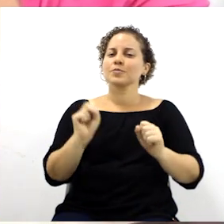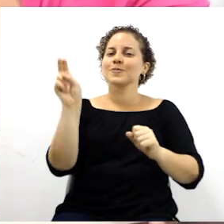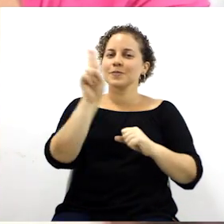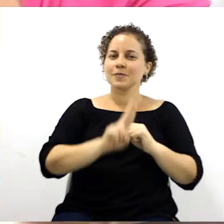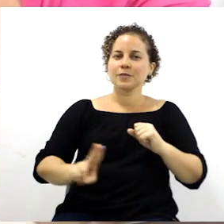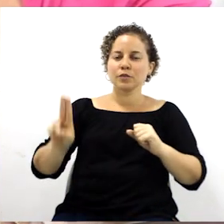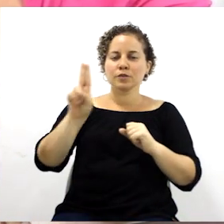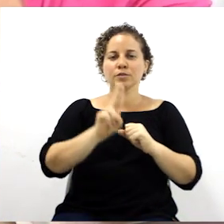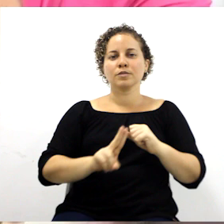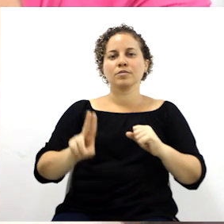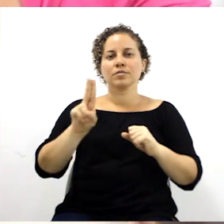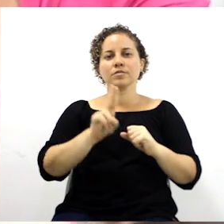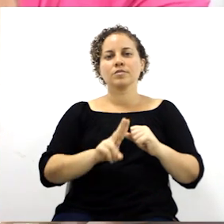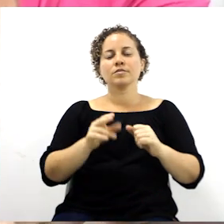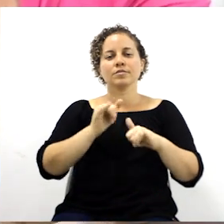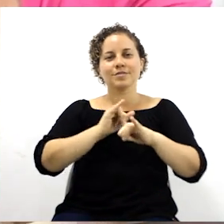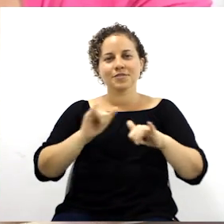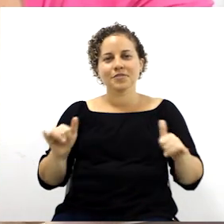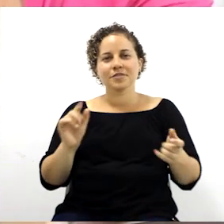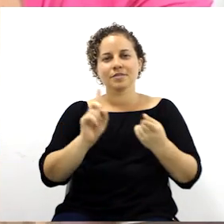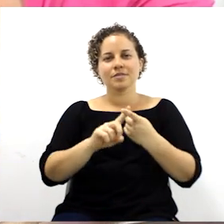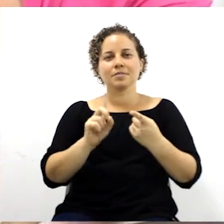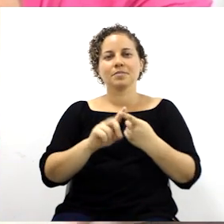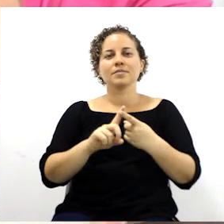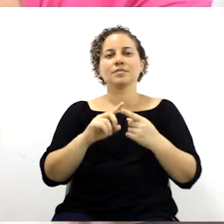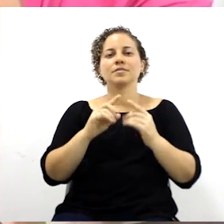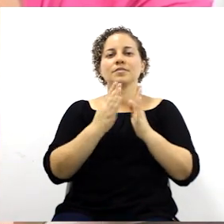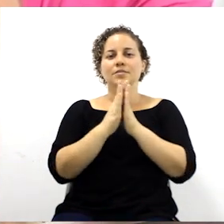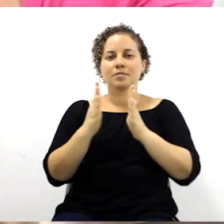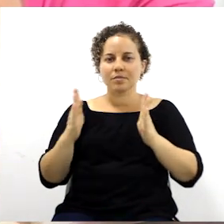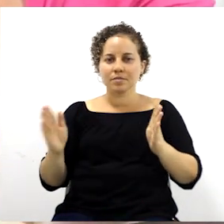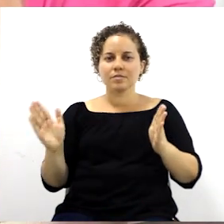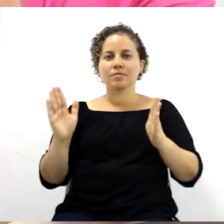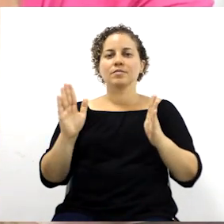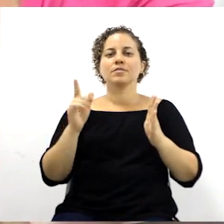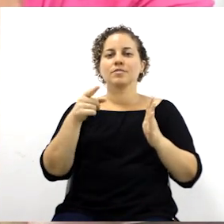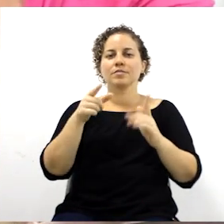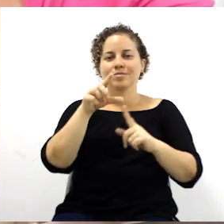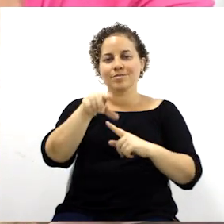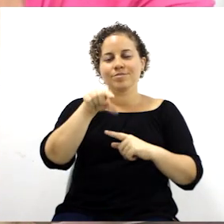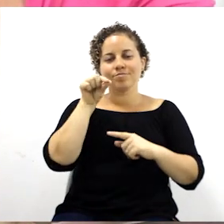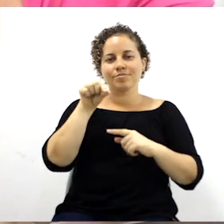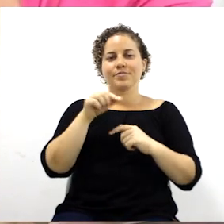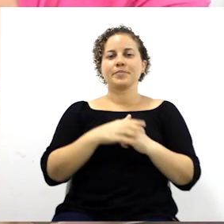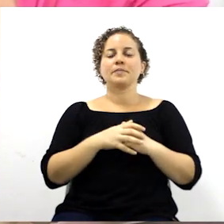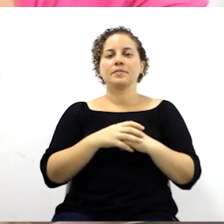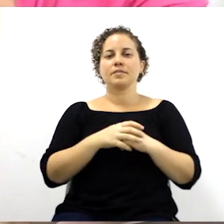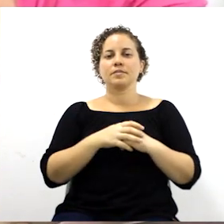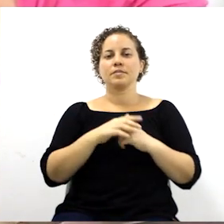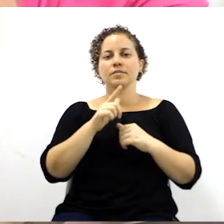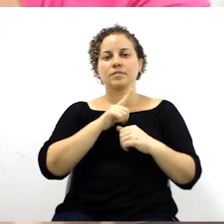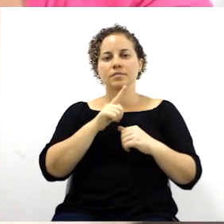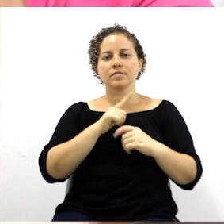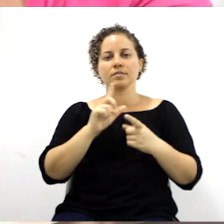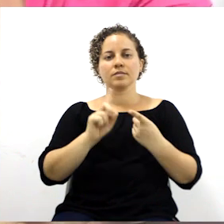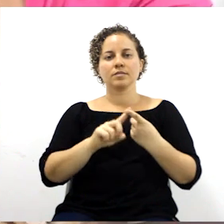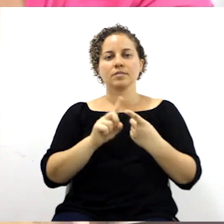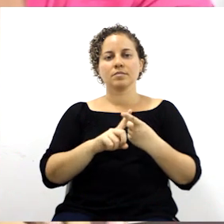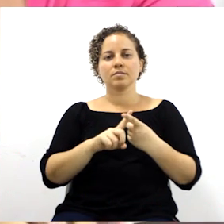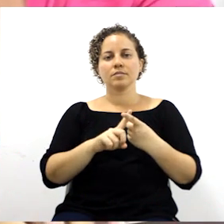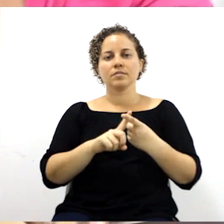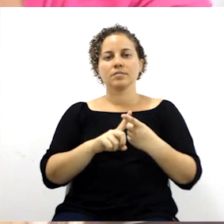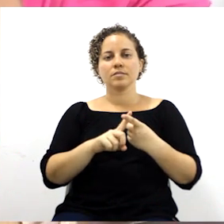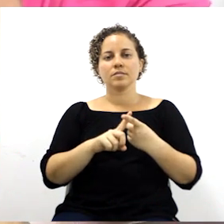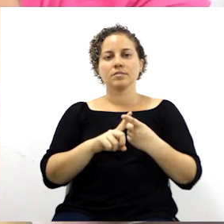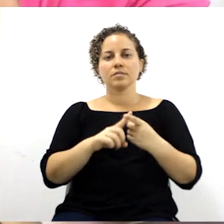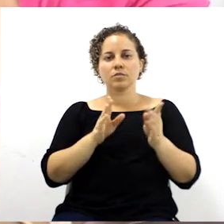né, para fazer e divulgar, né, a biblioteca utilizando essa opção. Existem também os guias de seção. Então,